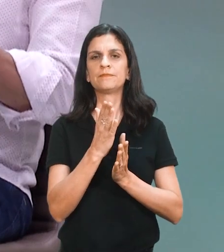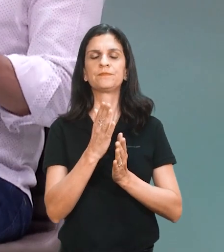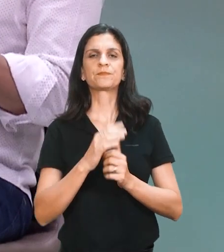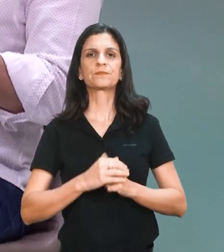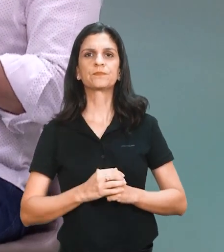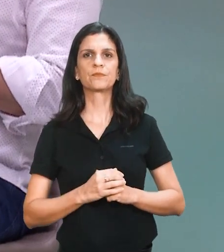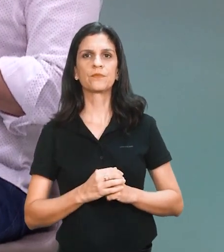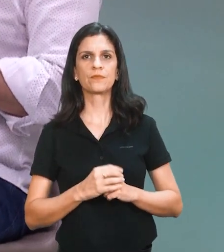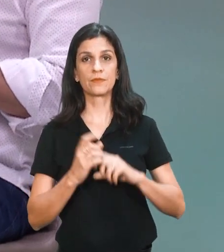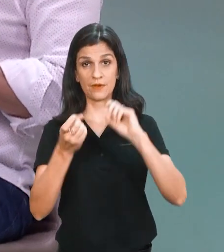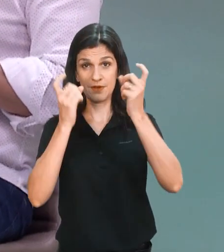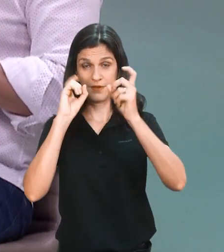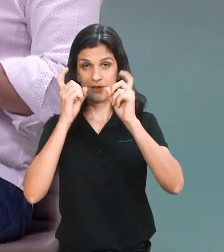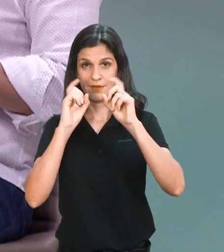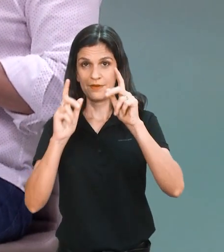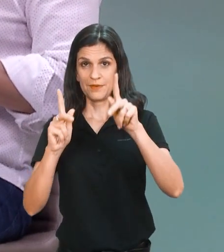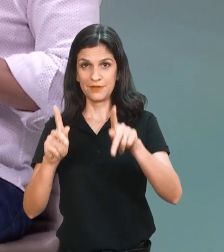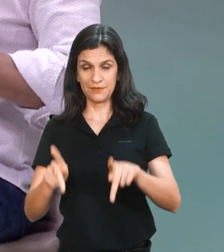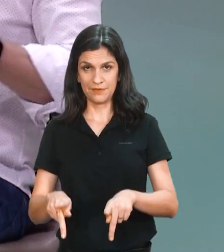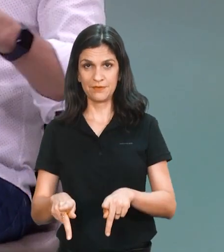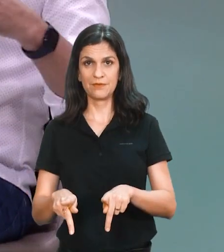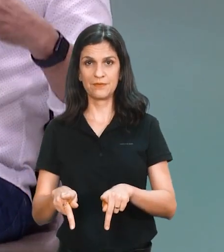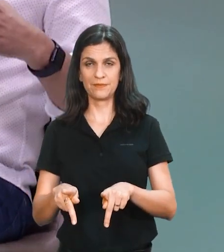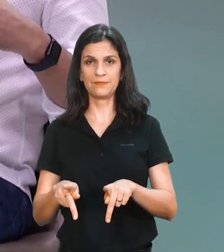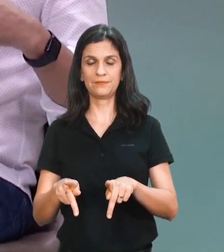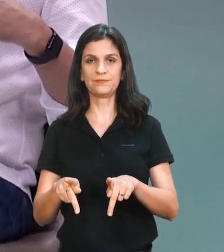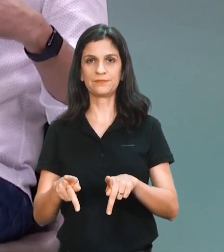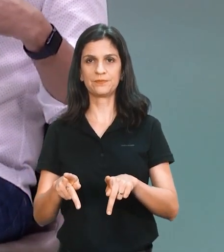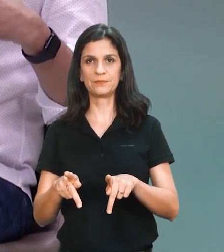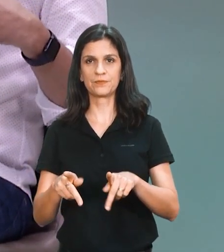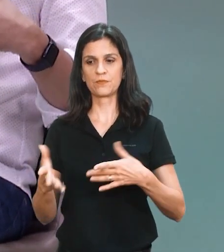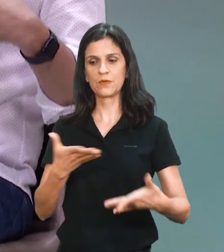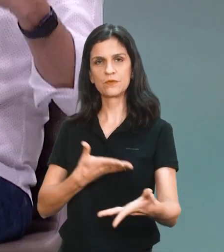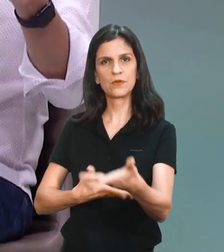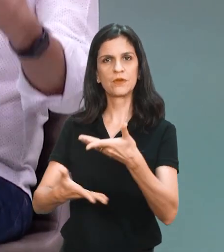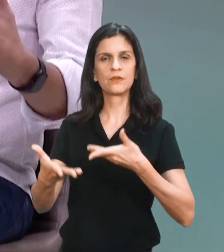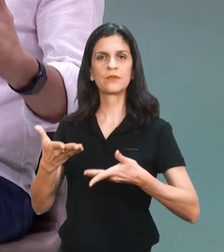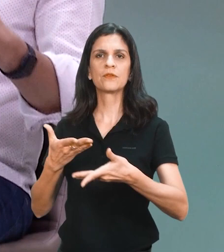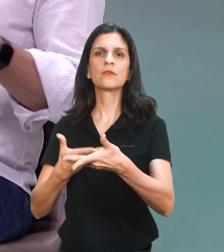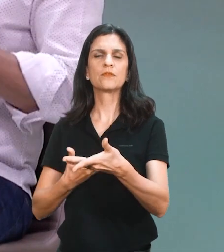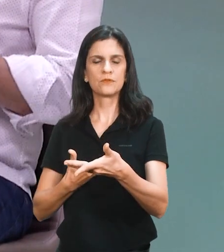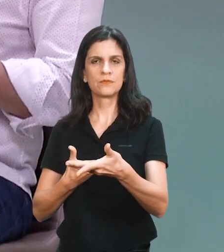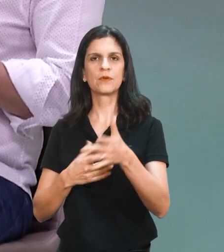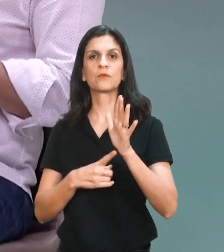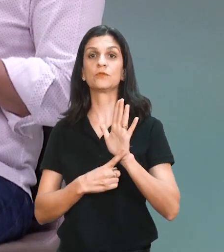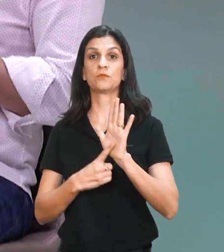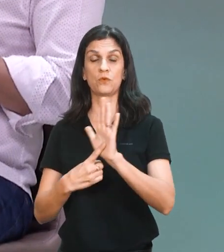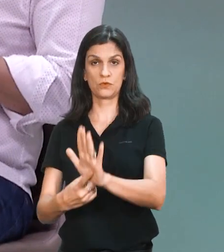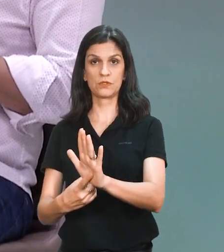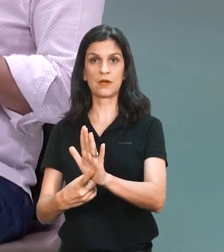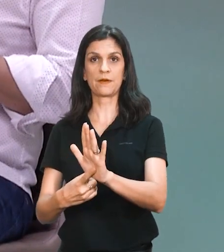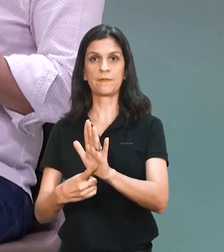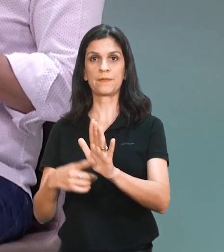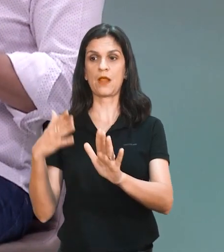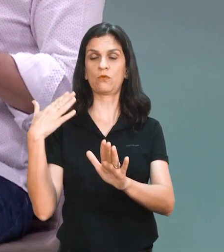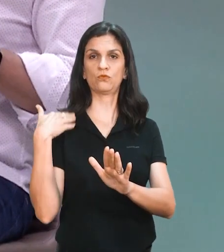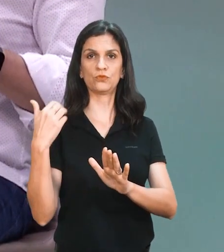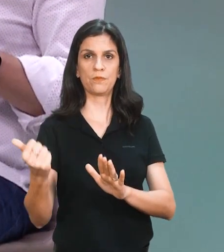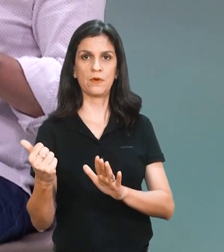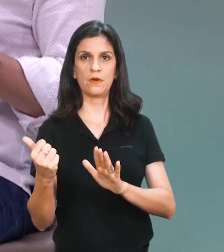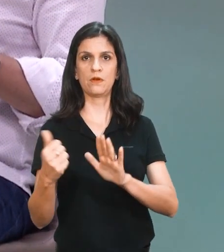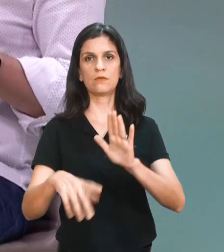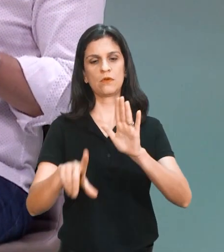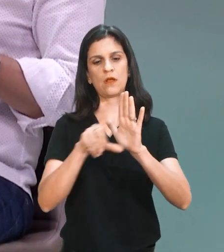lá. E eu acho que essa reunião pública acabou trazendo esse entendimento para a população que